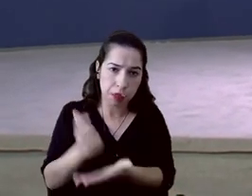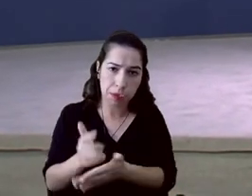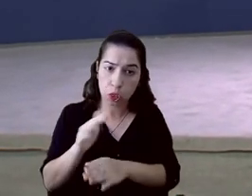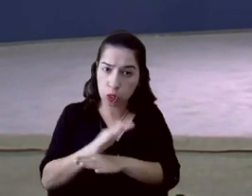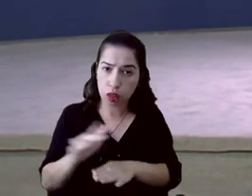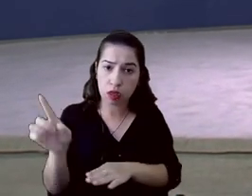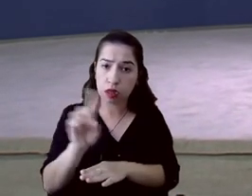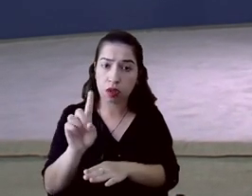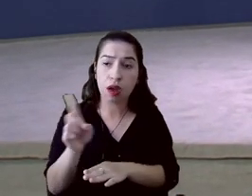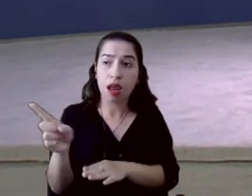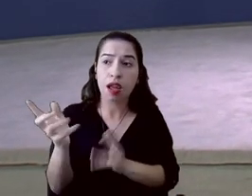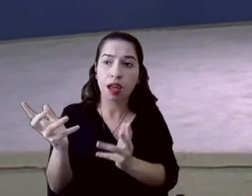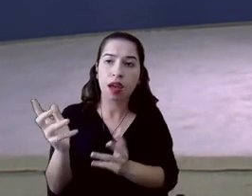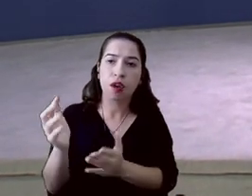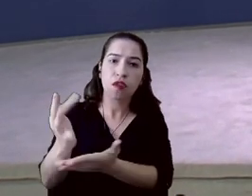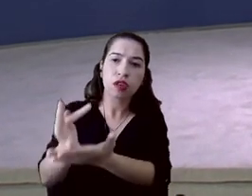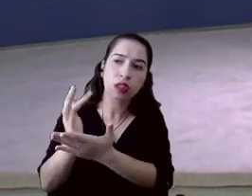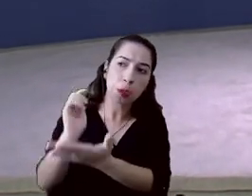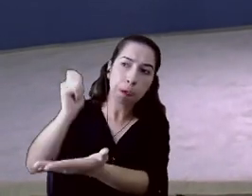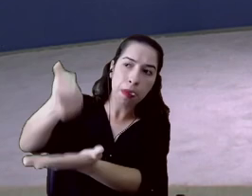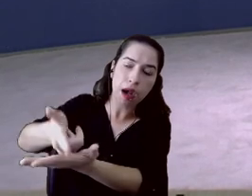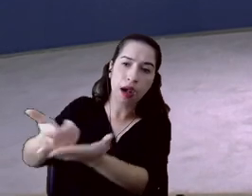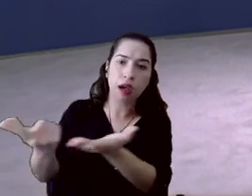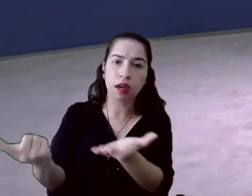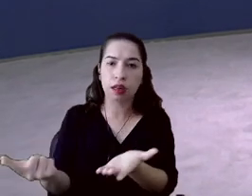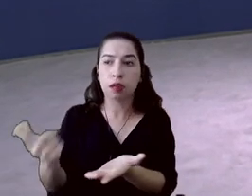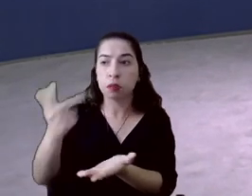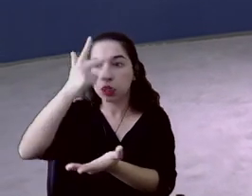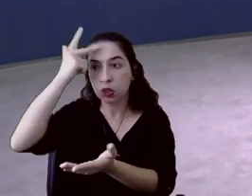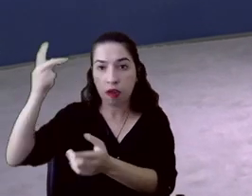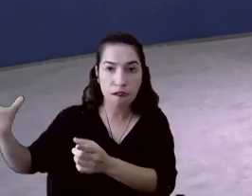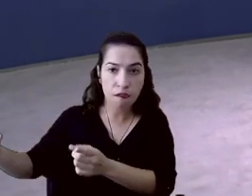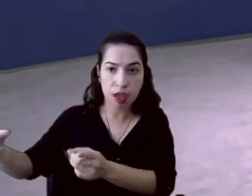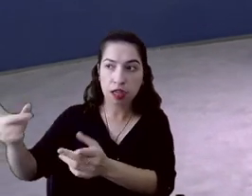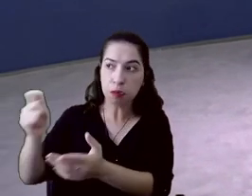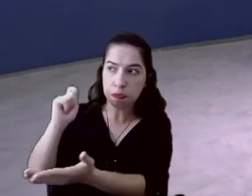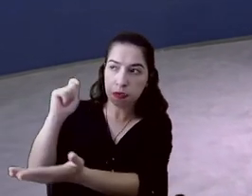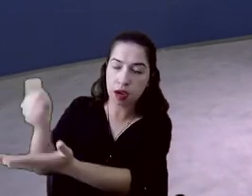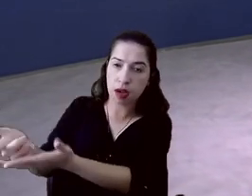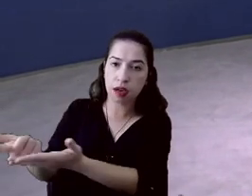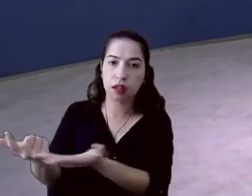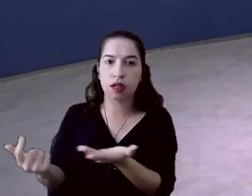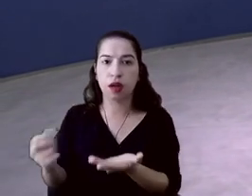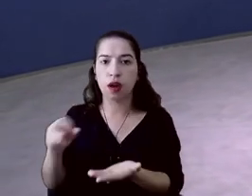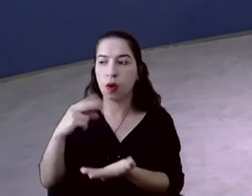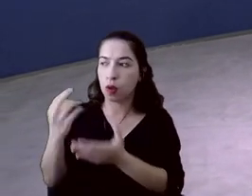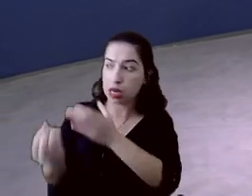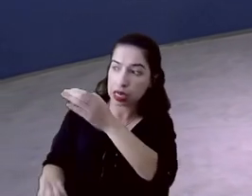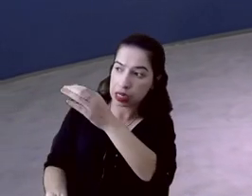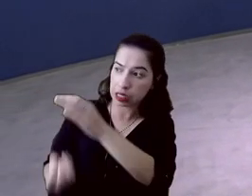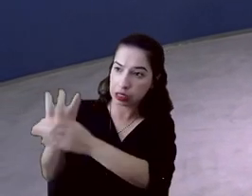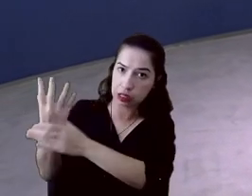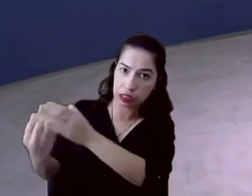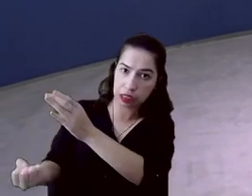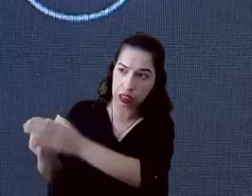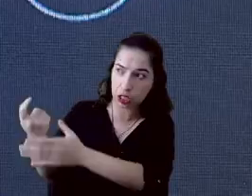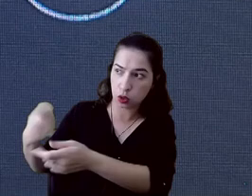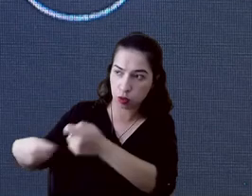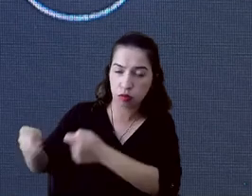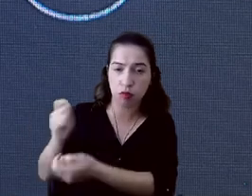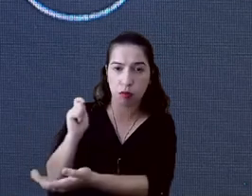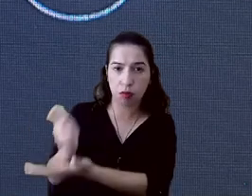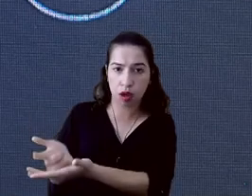fornecedores pagar vendedores pagar criadores né Creators Economy crescendo muito